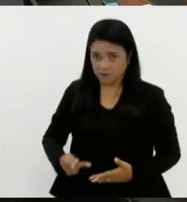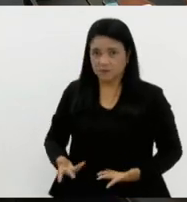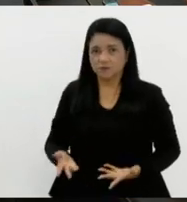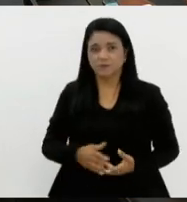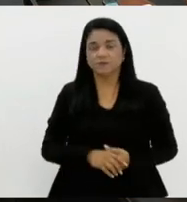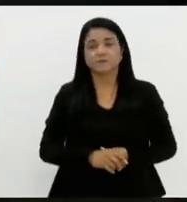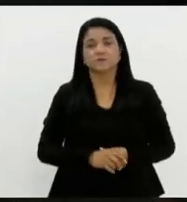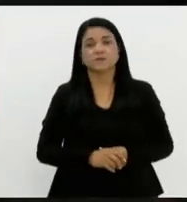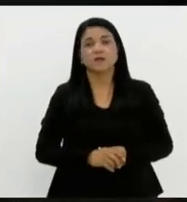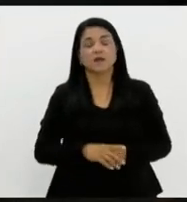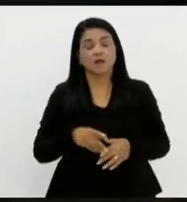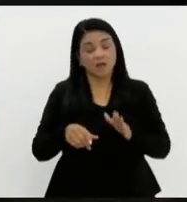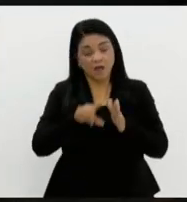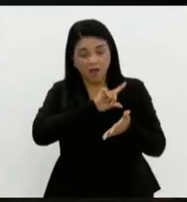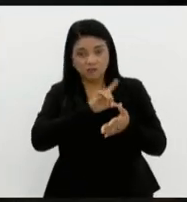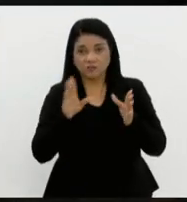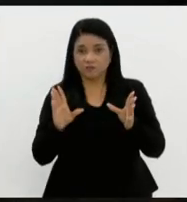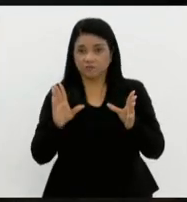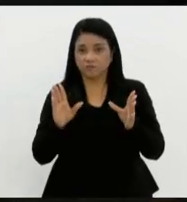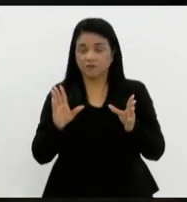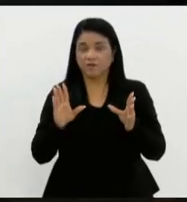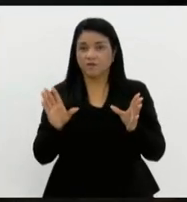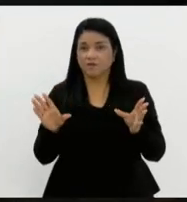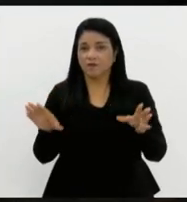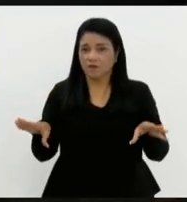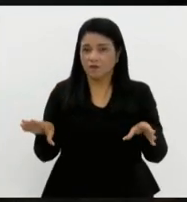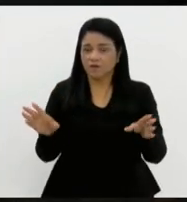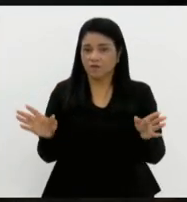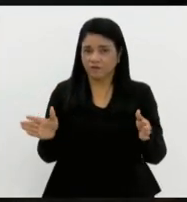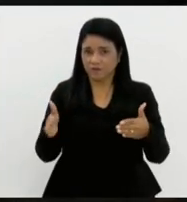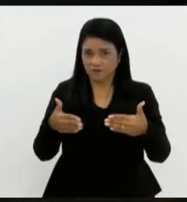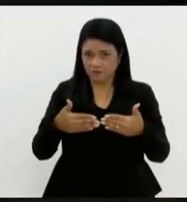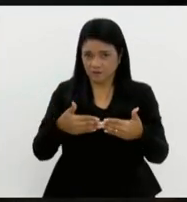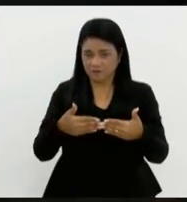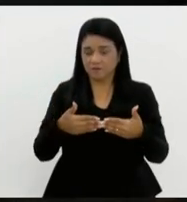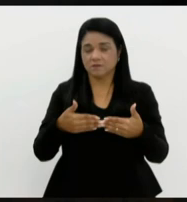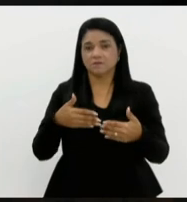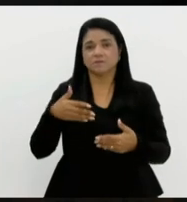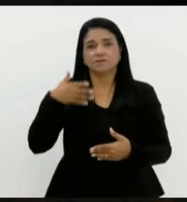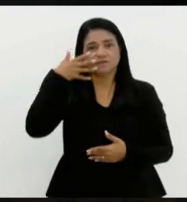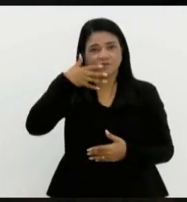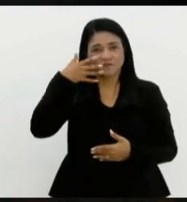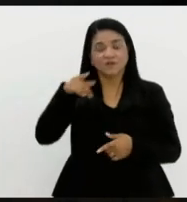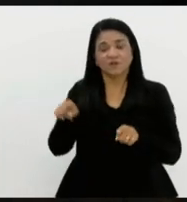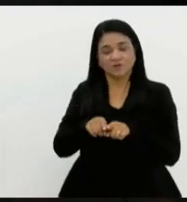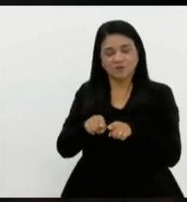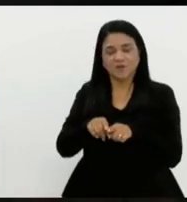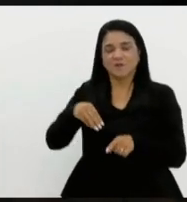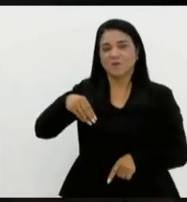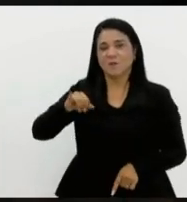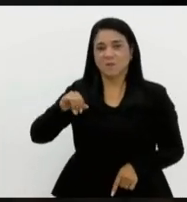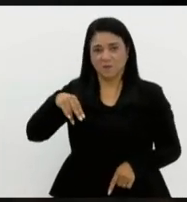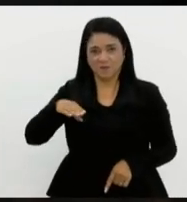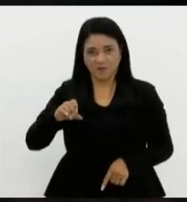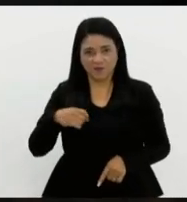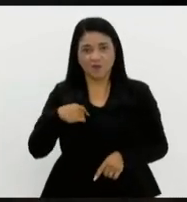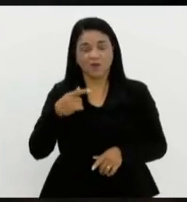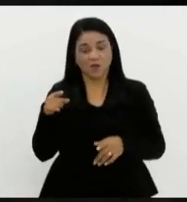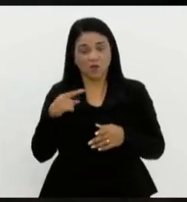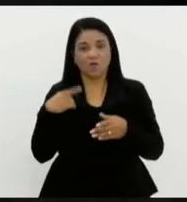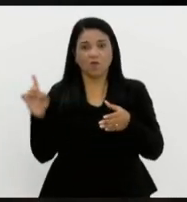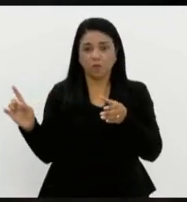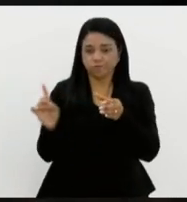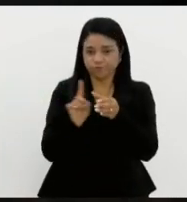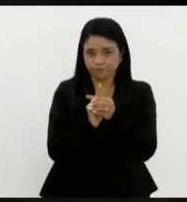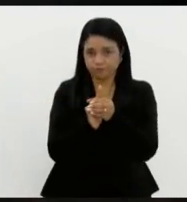a senhora encerre a discussão, já pegando carona na frente do meu decano e professor Mink aqui também, eu vou me filiar a